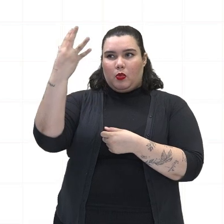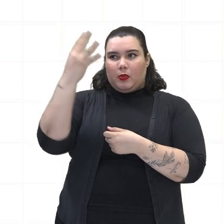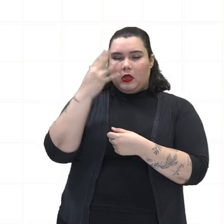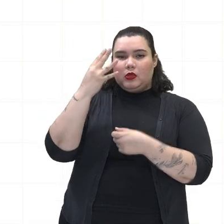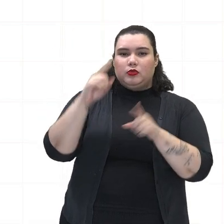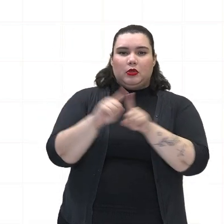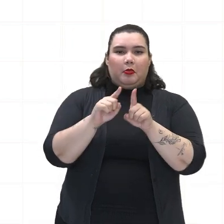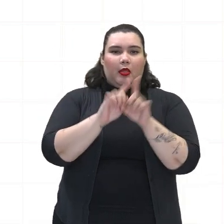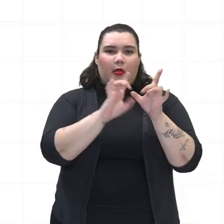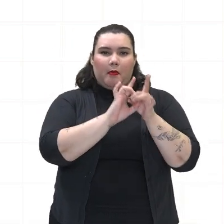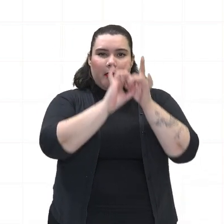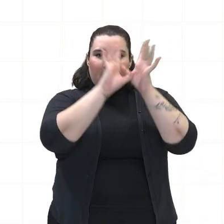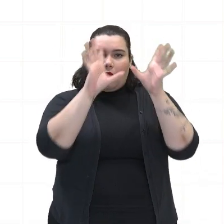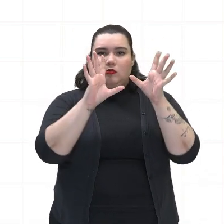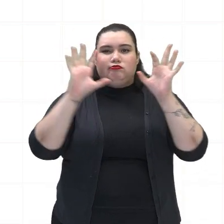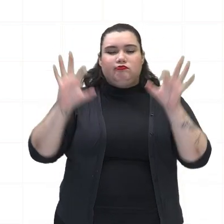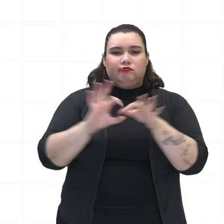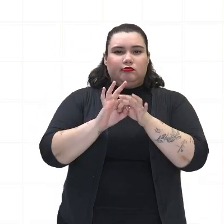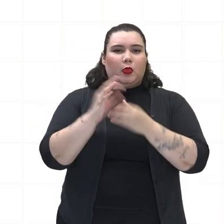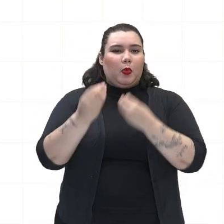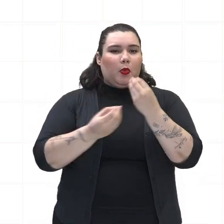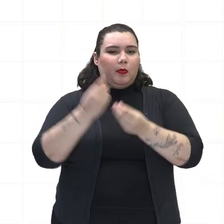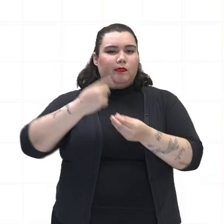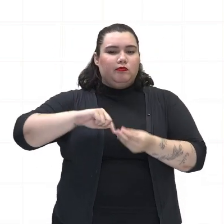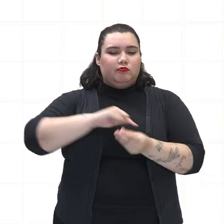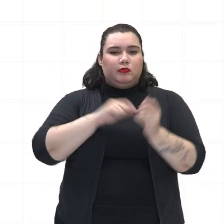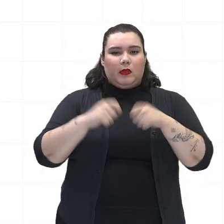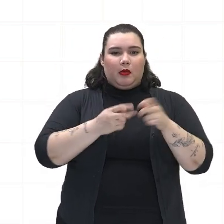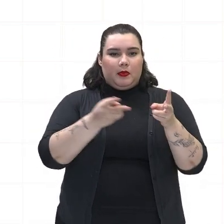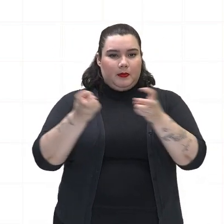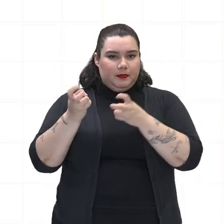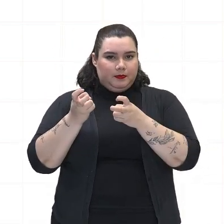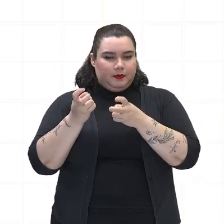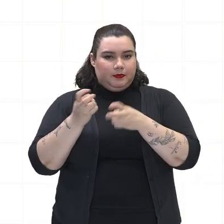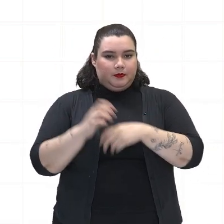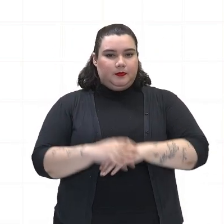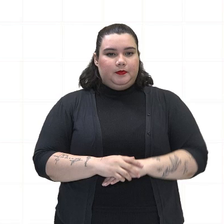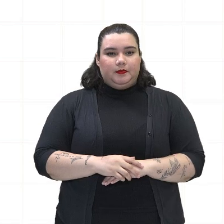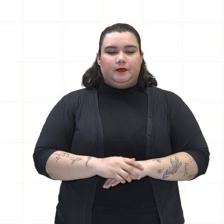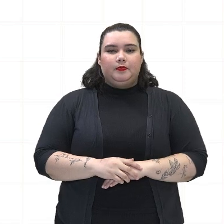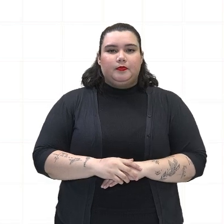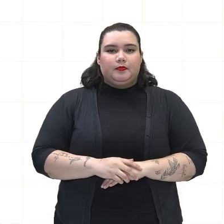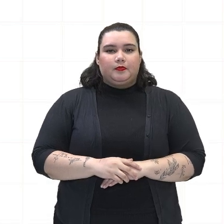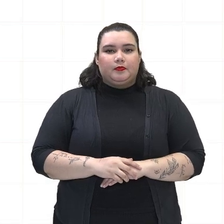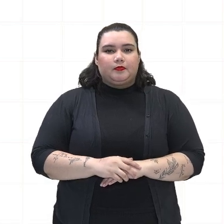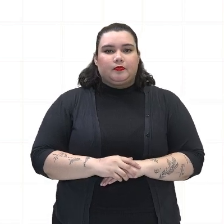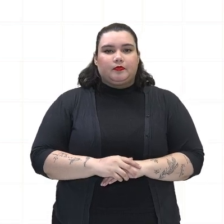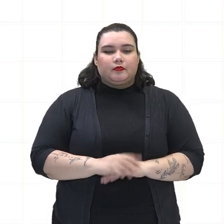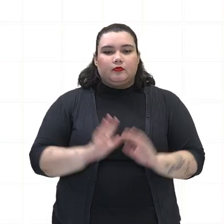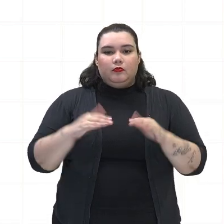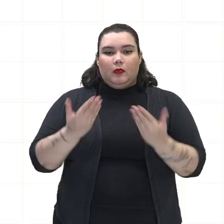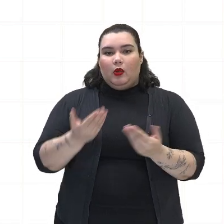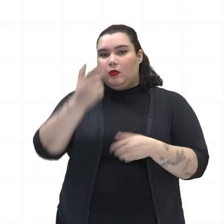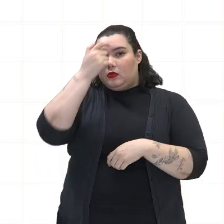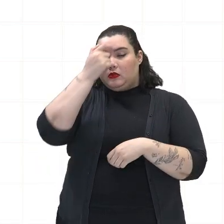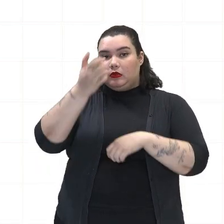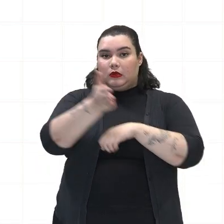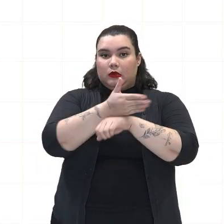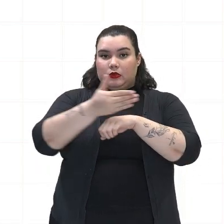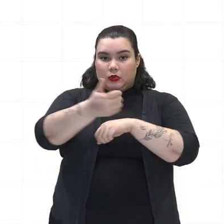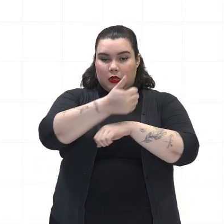do liberalismo. O que a gente começa a observar a partir disso? Então aí, ó, o nacionalismo e